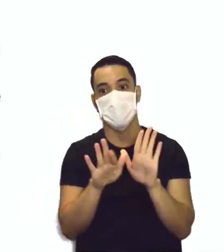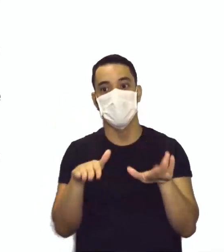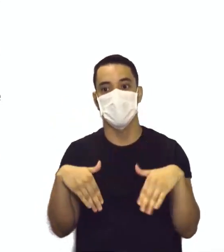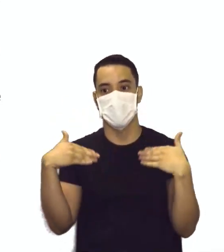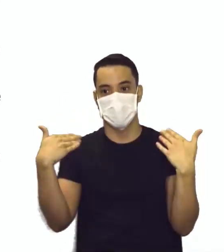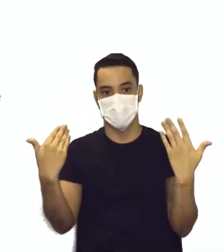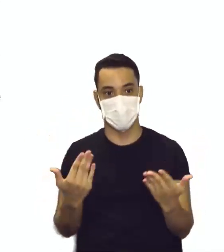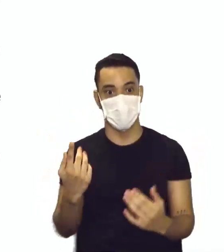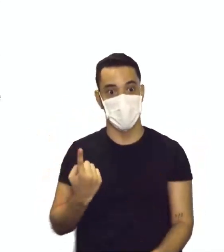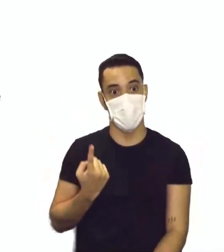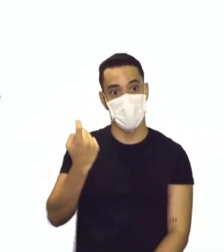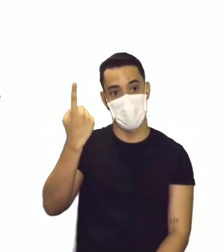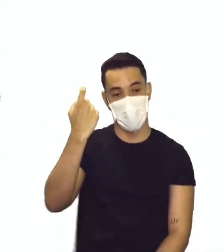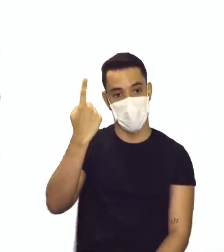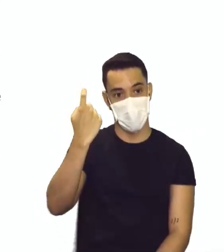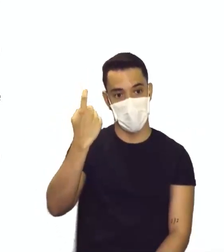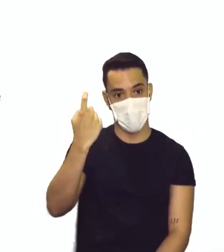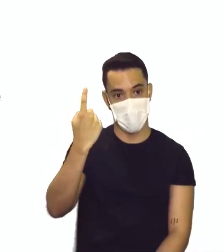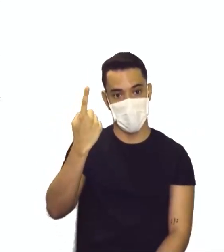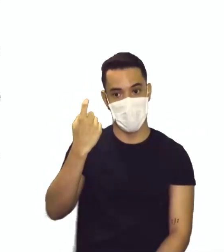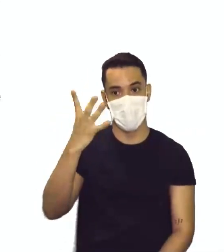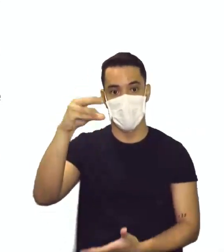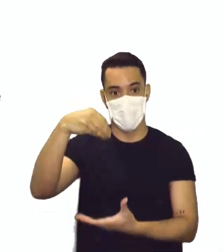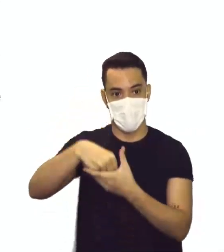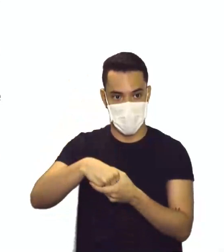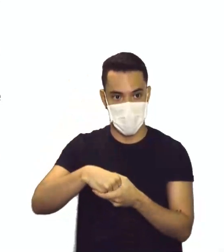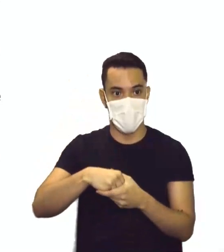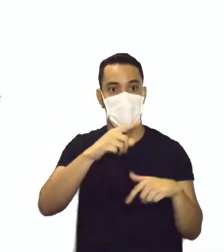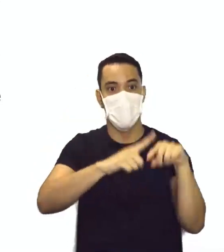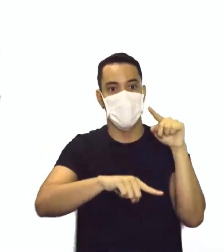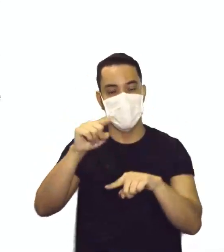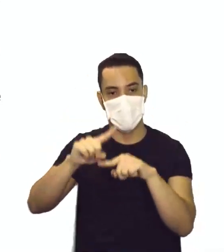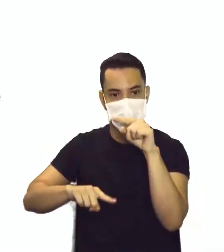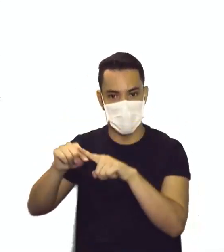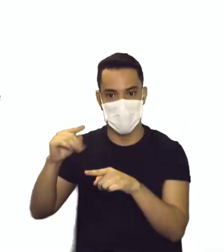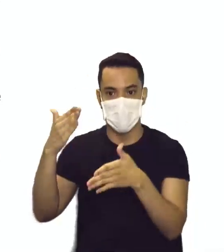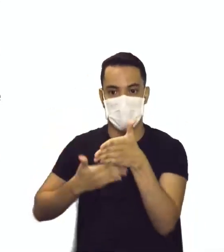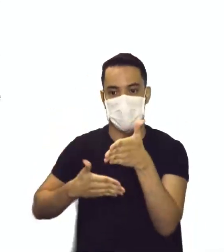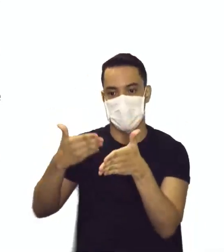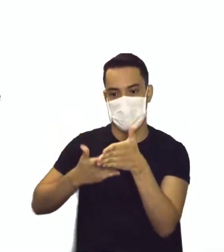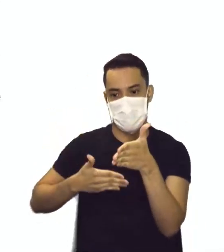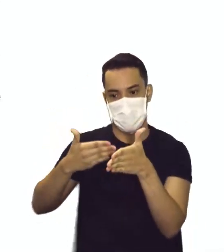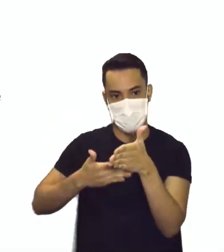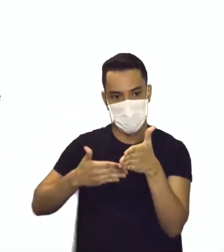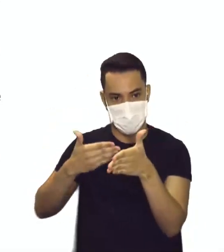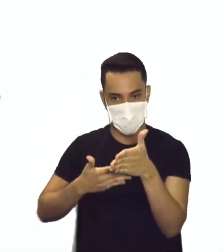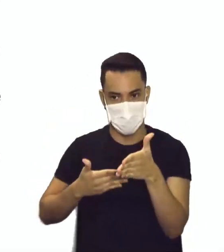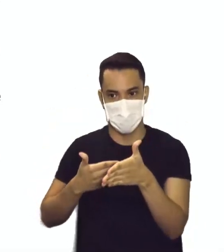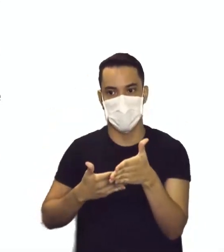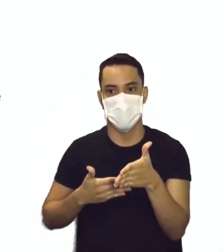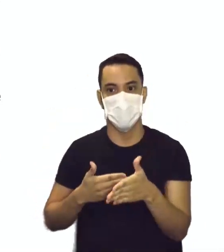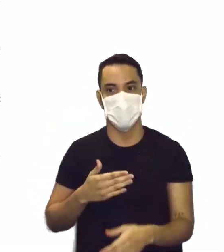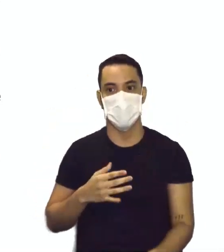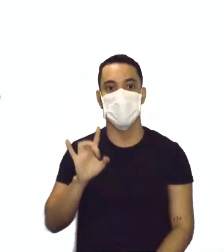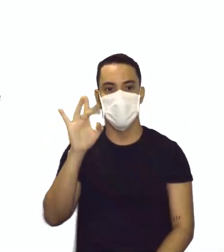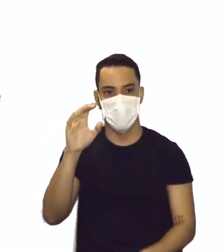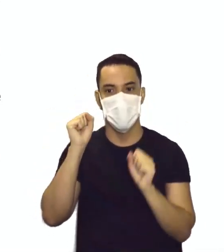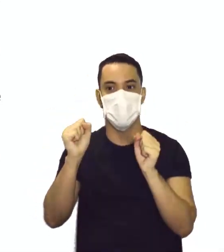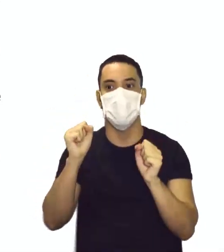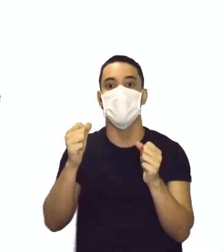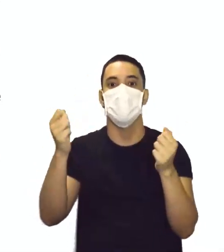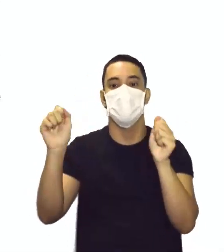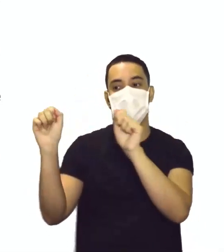possui apenas materiais isolantes? Pessoal, nessa aqui vocês podem ir lá no